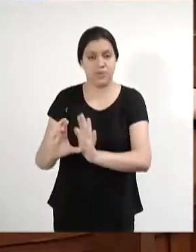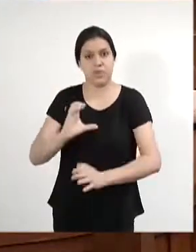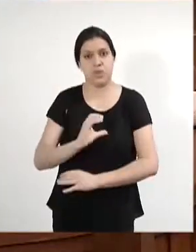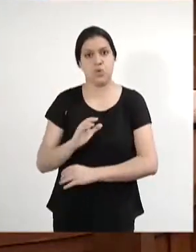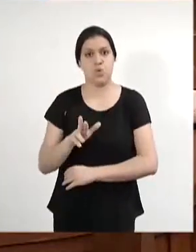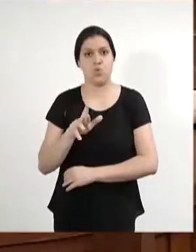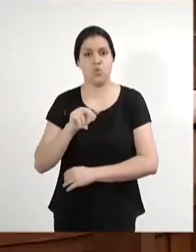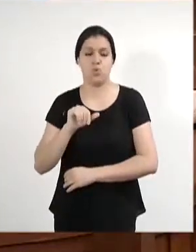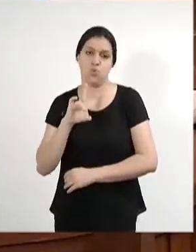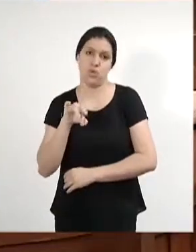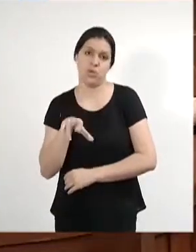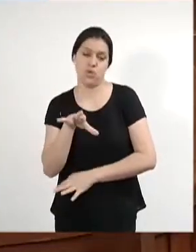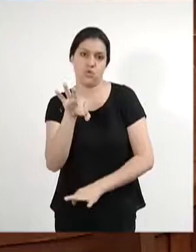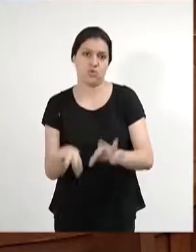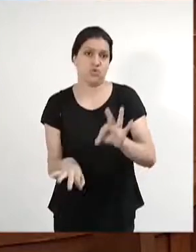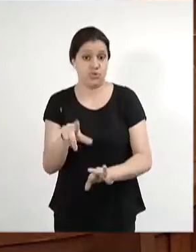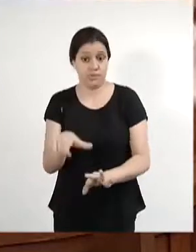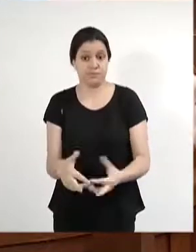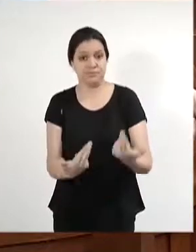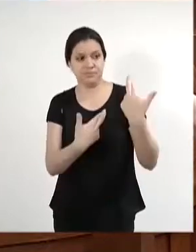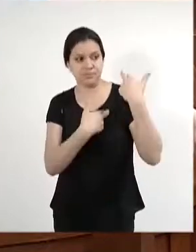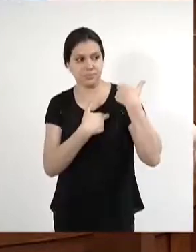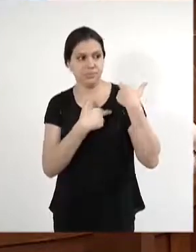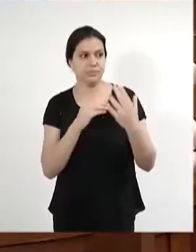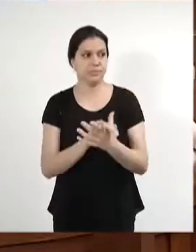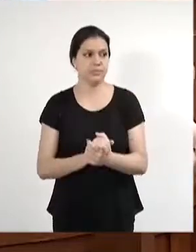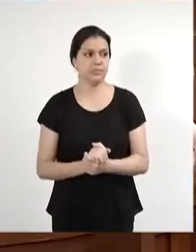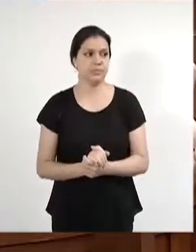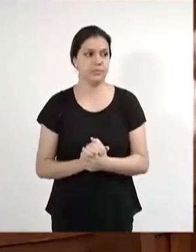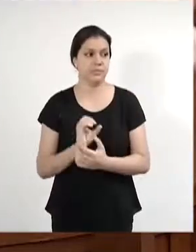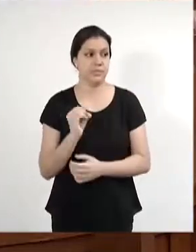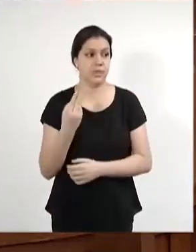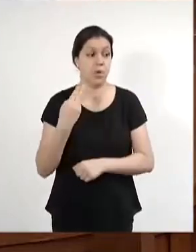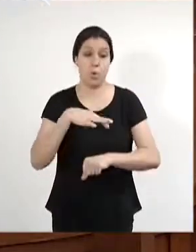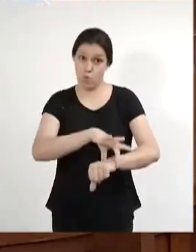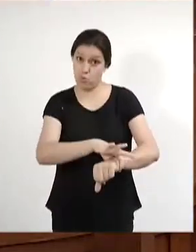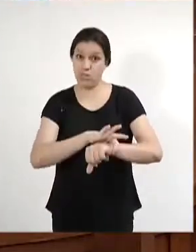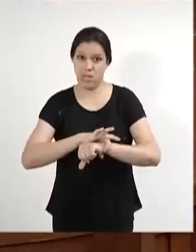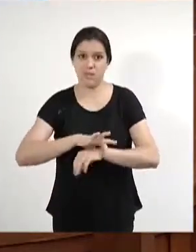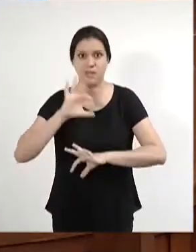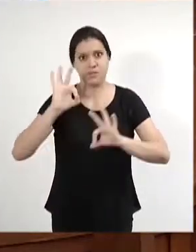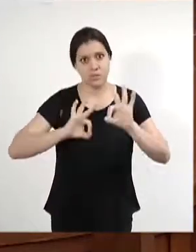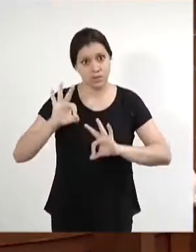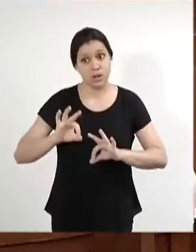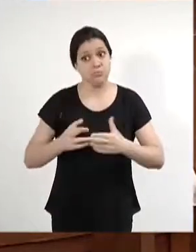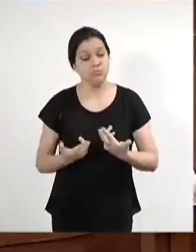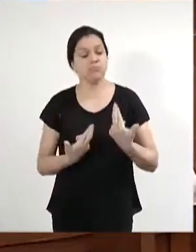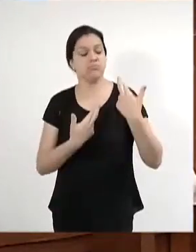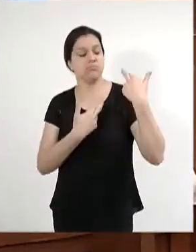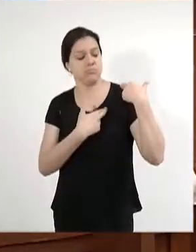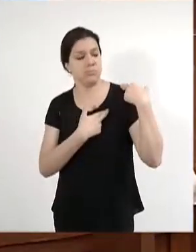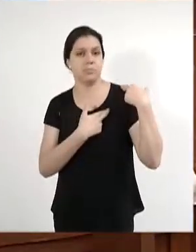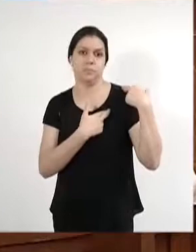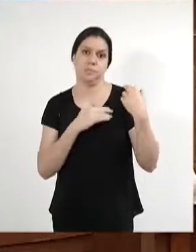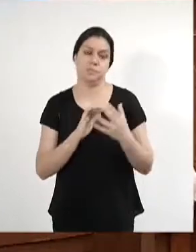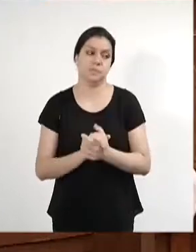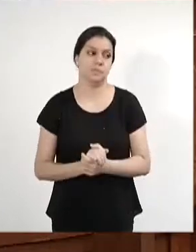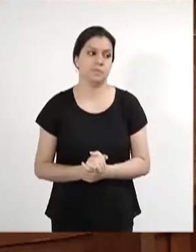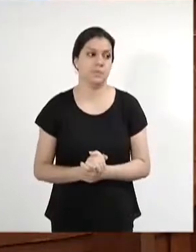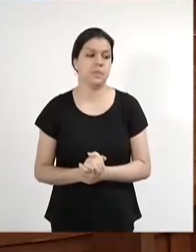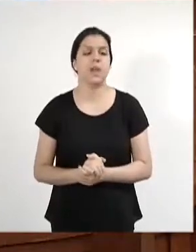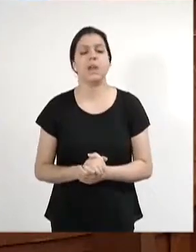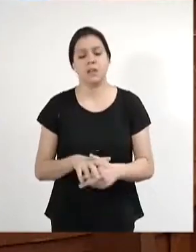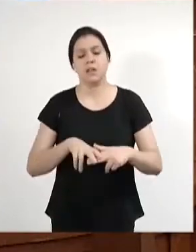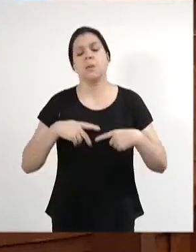próprio defensor virar um curador. Então, esse debate precisa ser feito